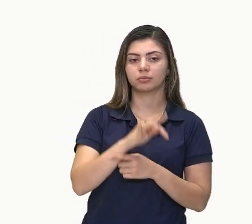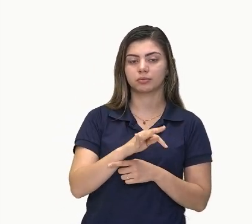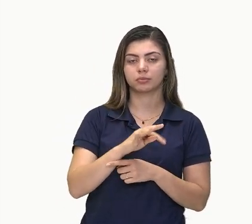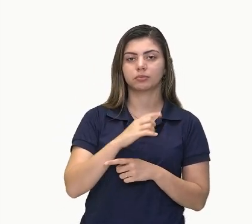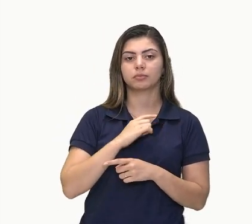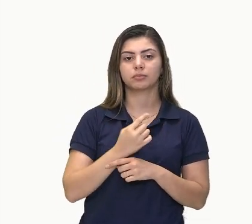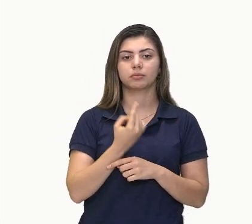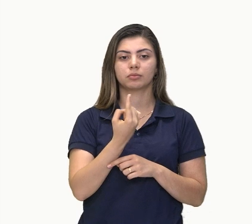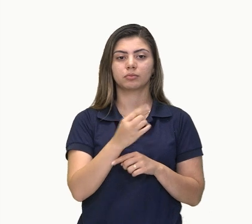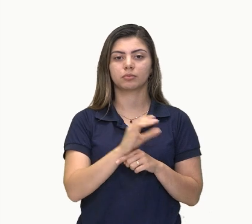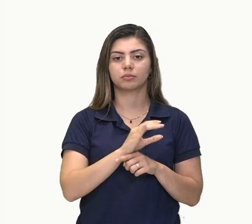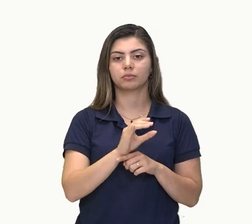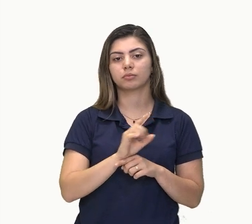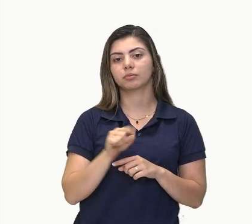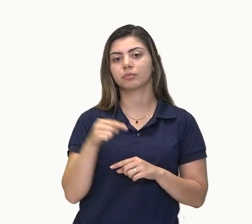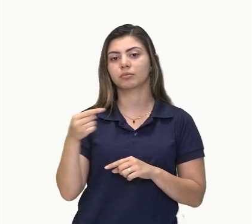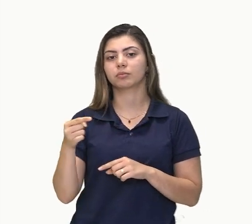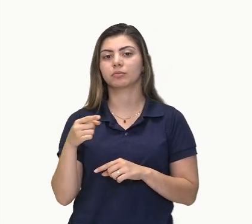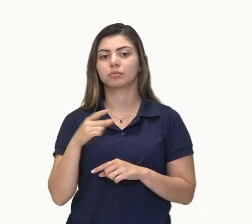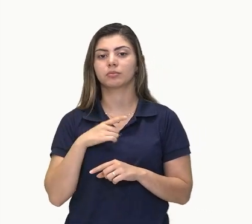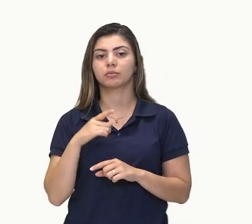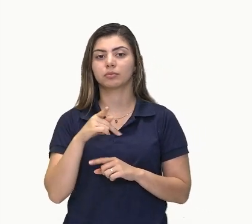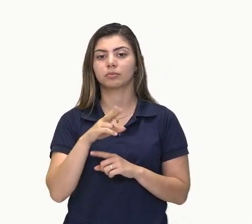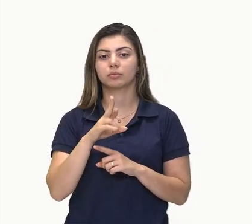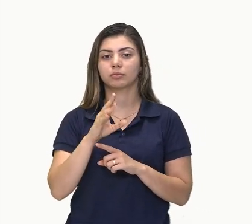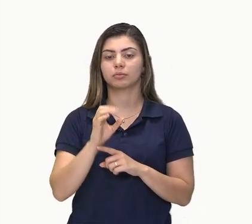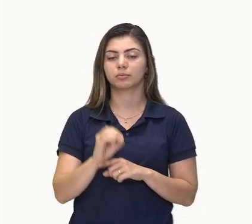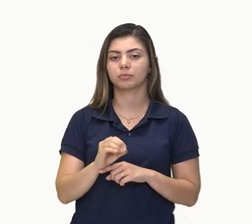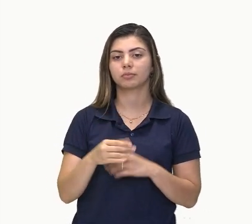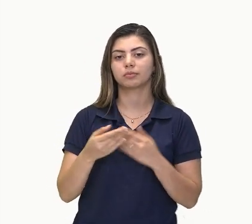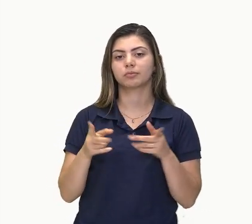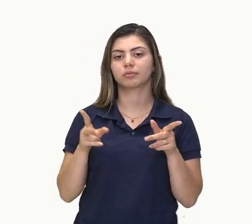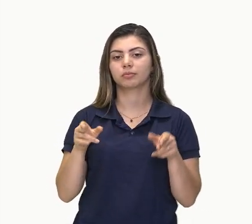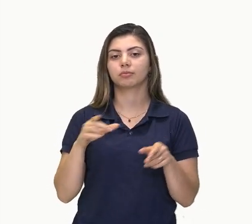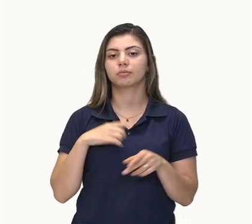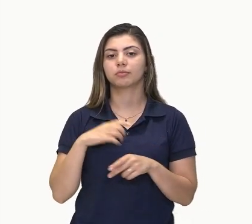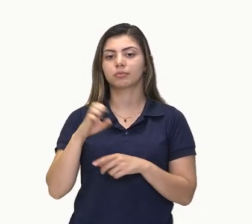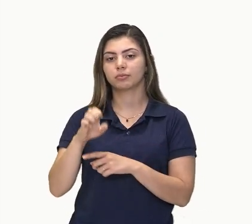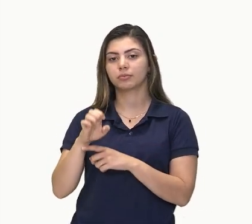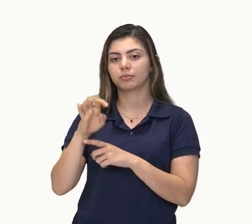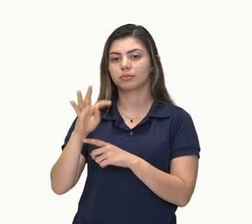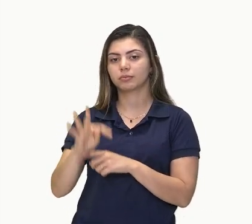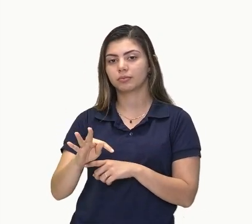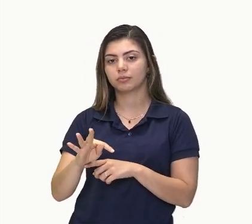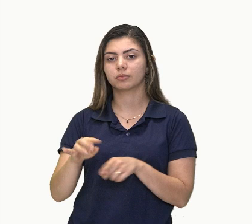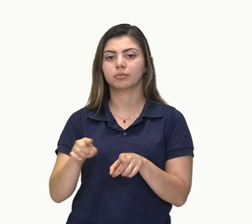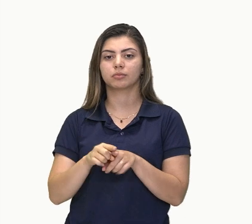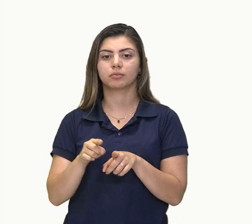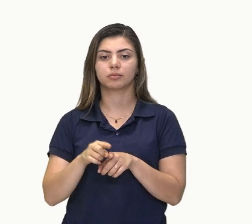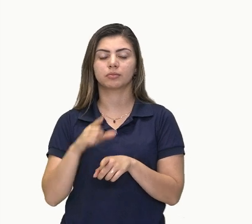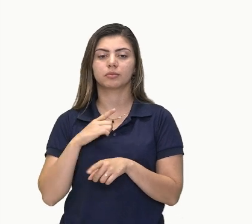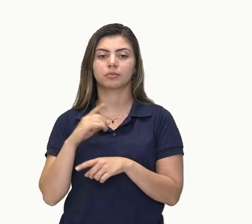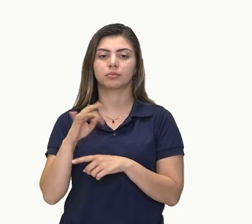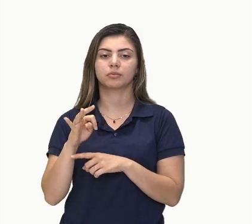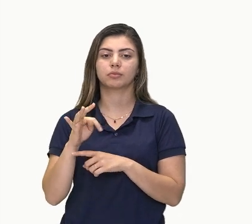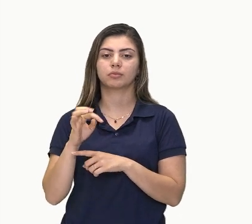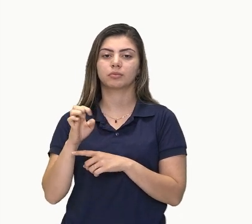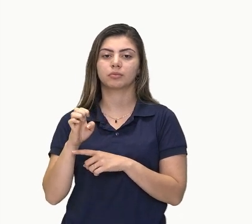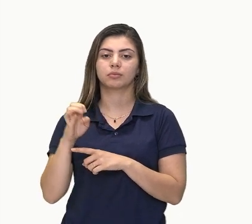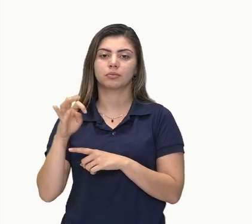prop. Mesma coisa aqui, ó. Eu tenho et de um lado e do outro lado também tenho et. Por isso que são